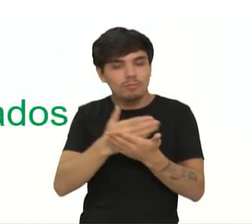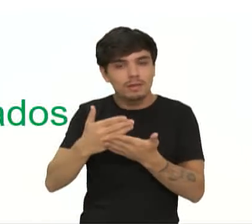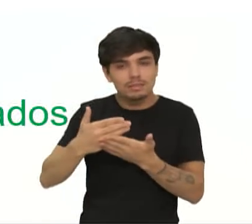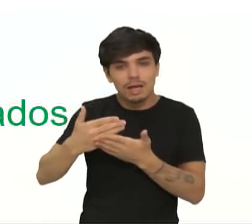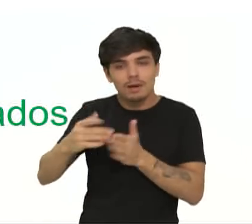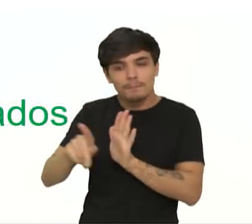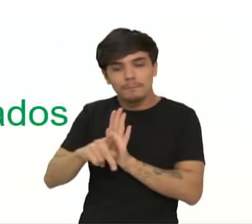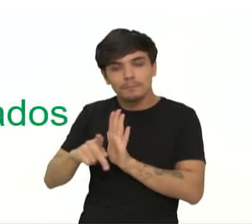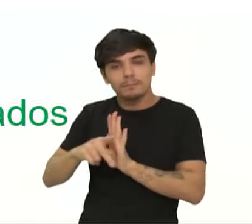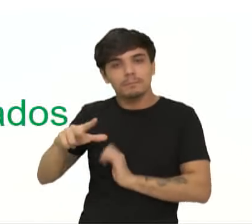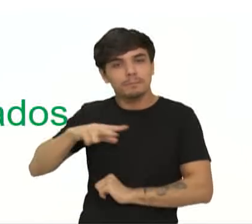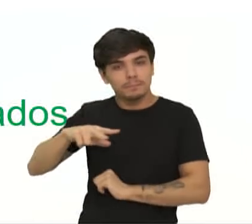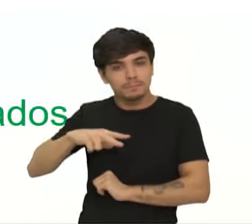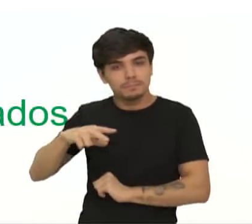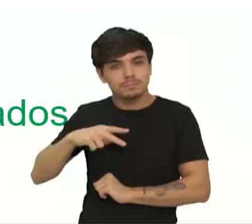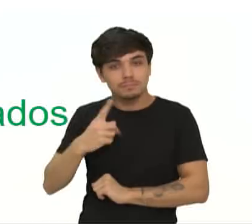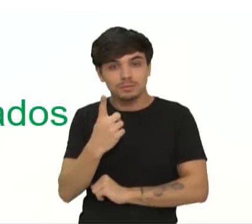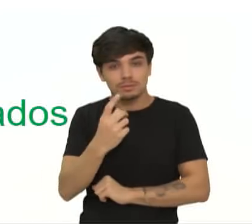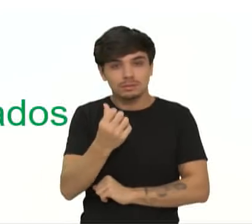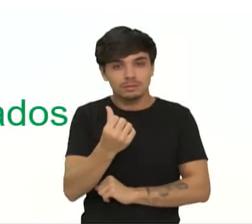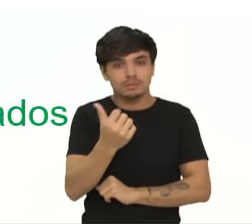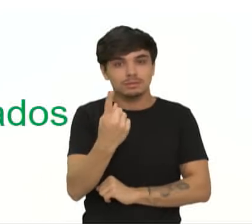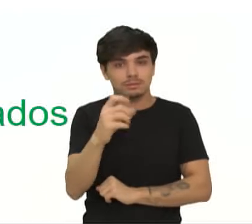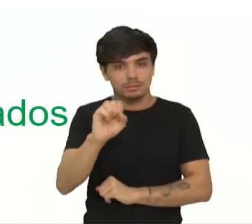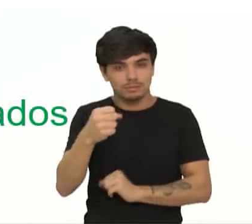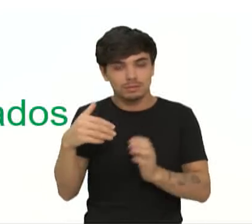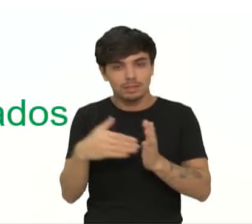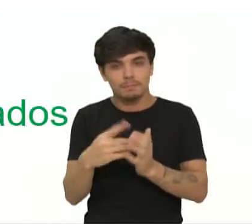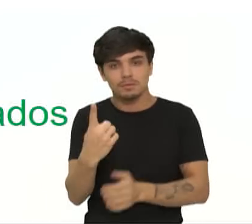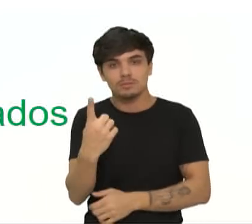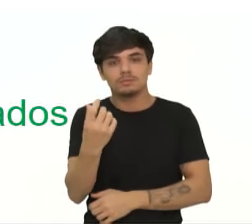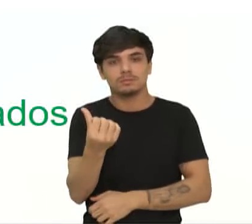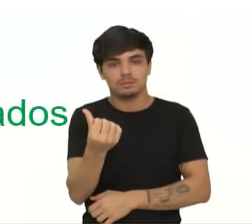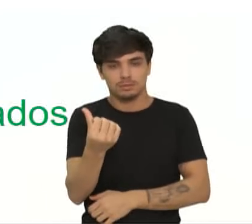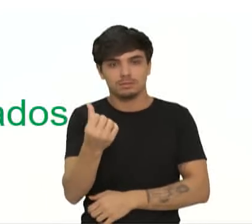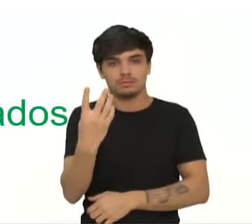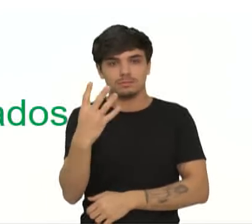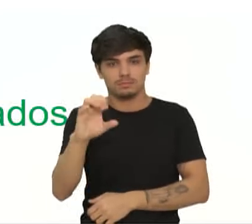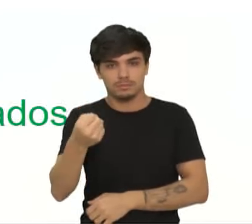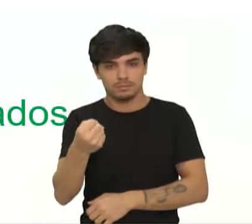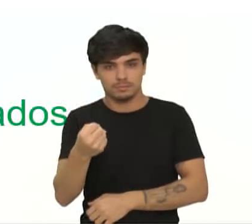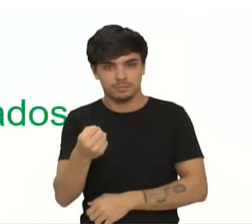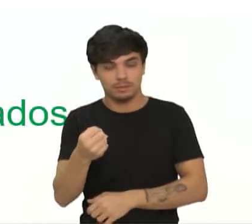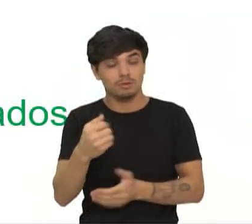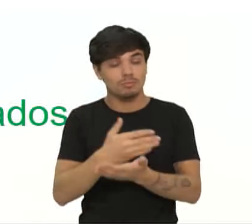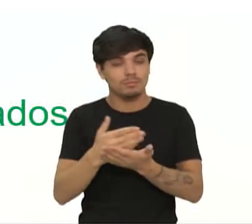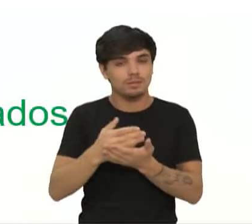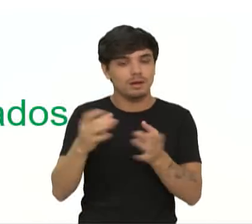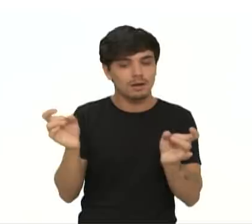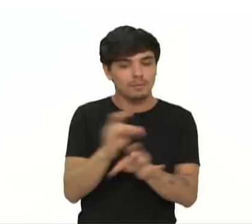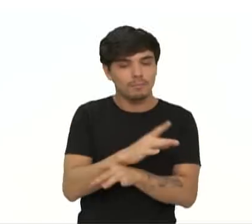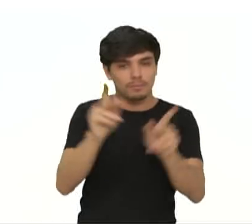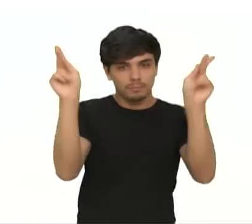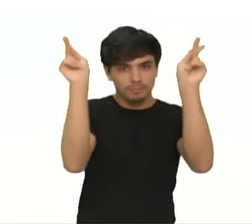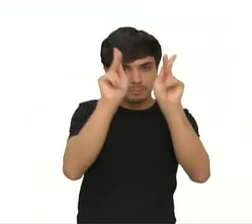entre si de 1618 a 1648, que encerrou com a Paz de Westfália.